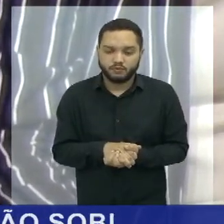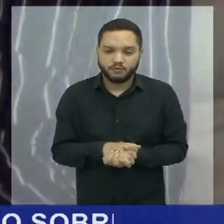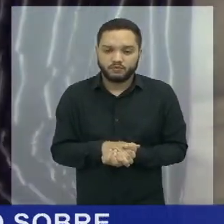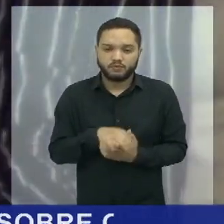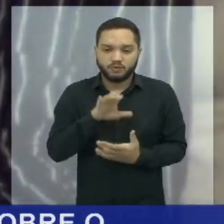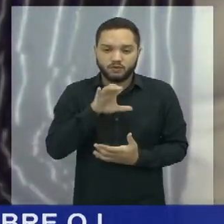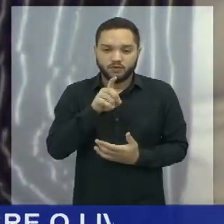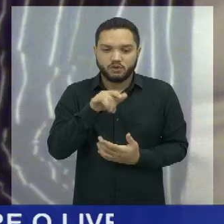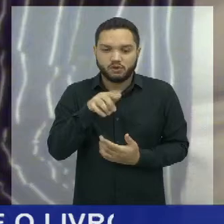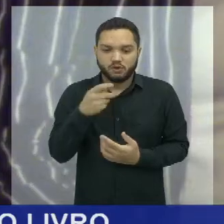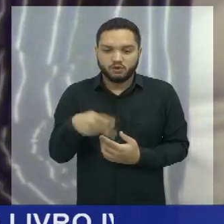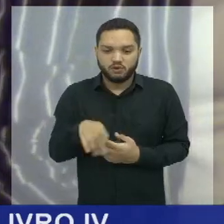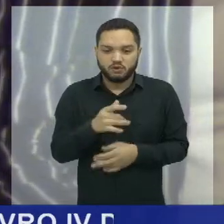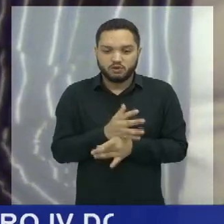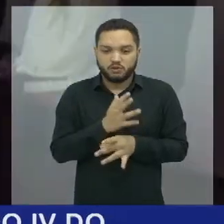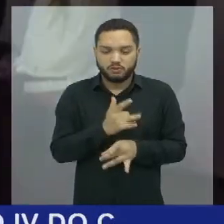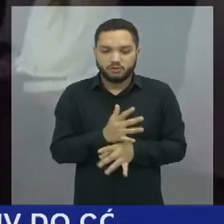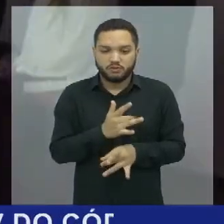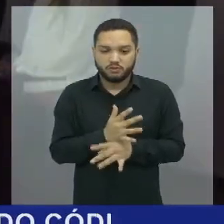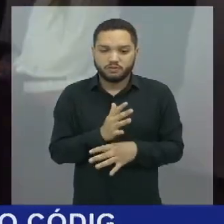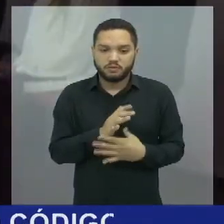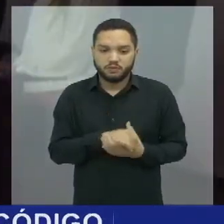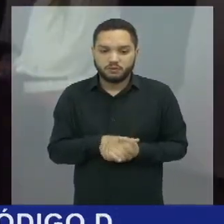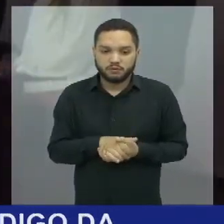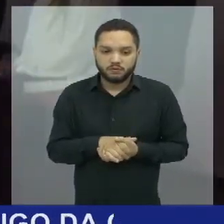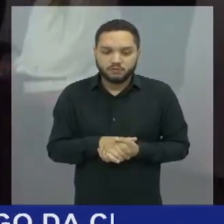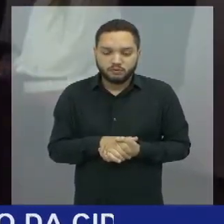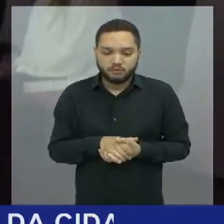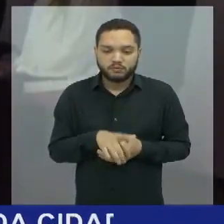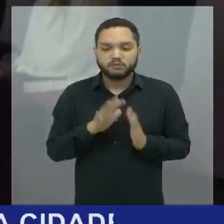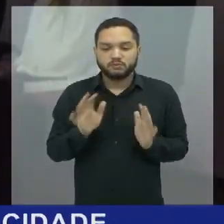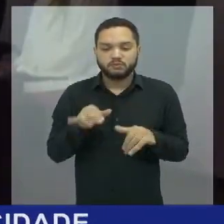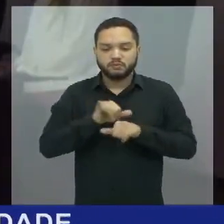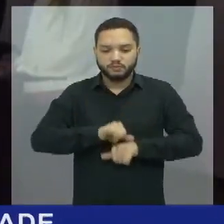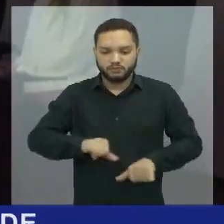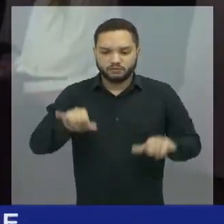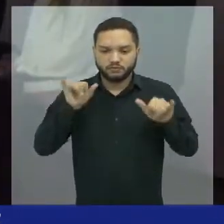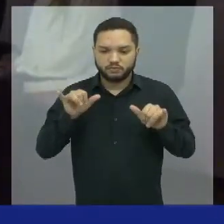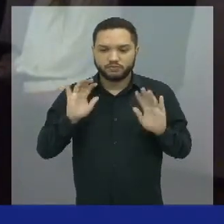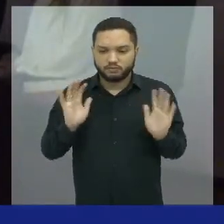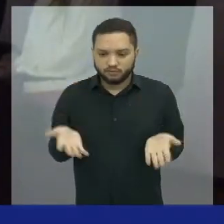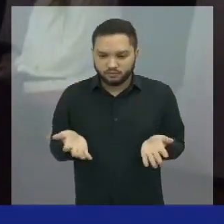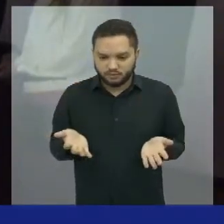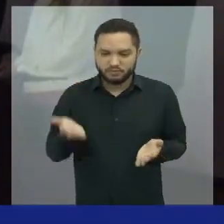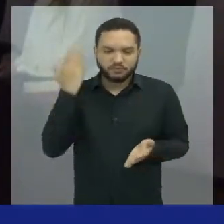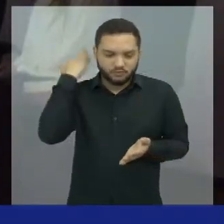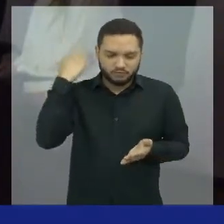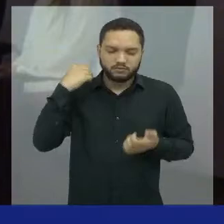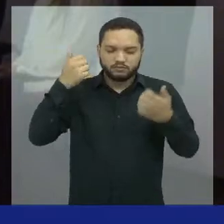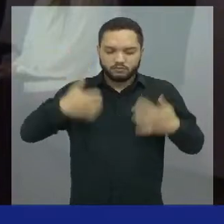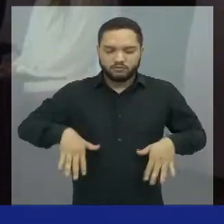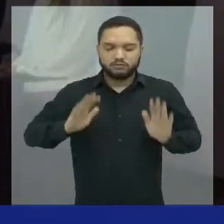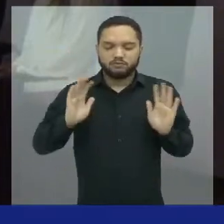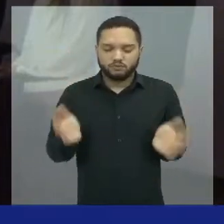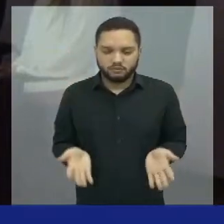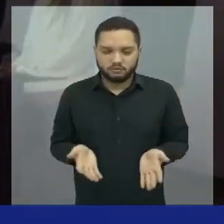O Código da Cidade, como já foi falado nas reuniões anteriores,